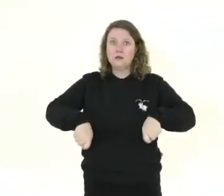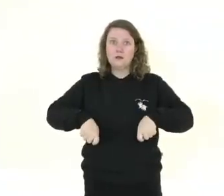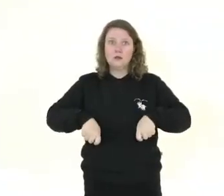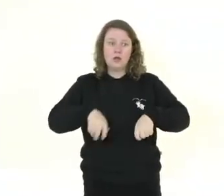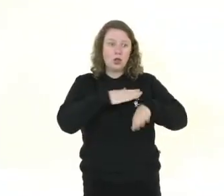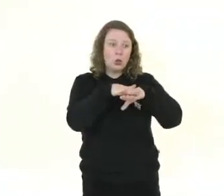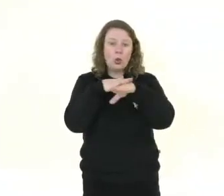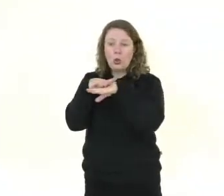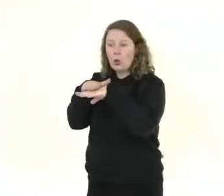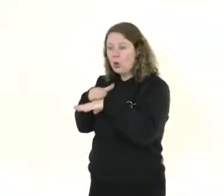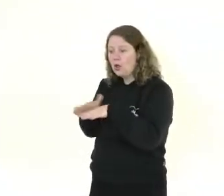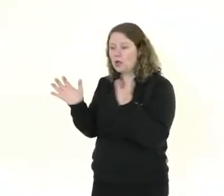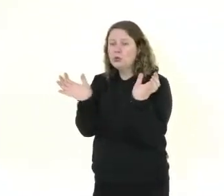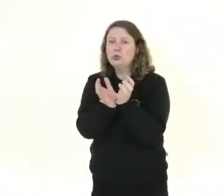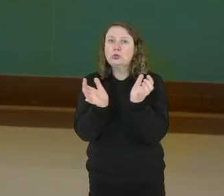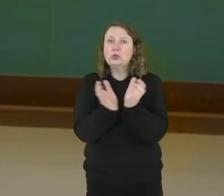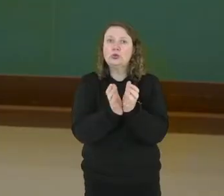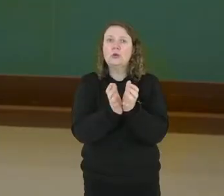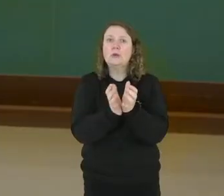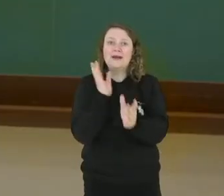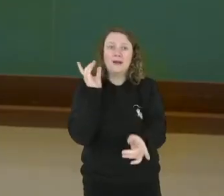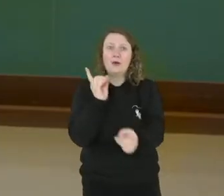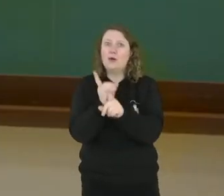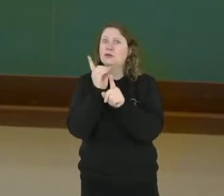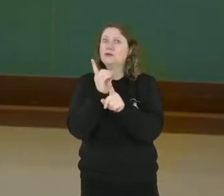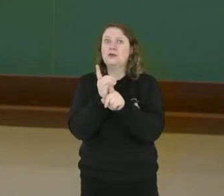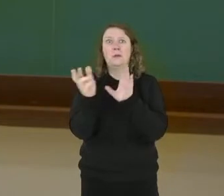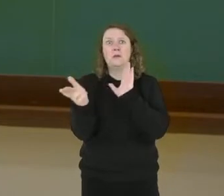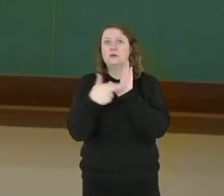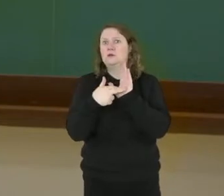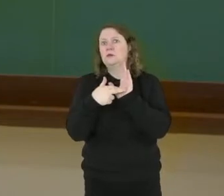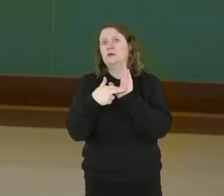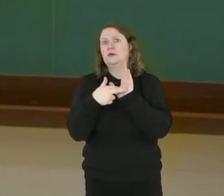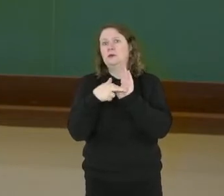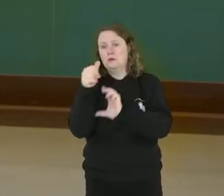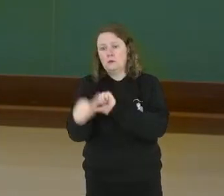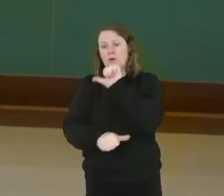criativa para aquele problema. Então, é importante a integração.